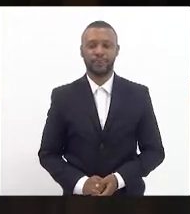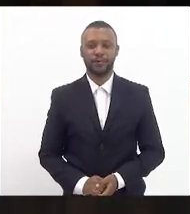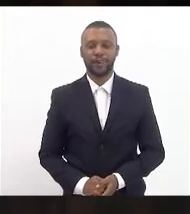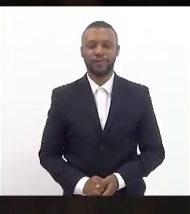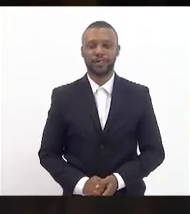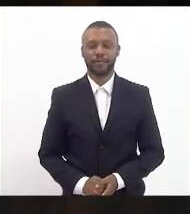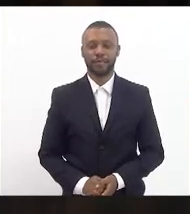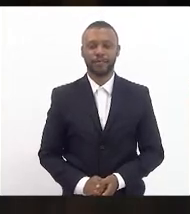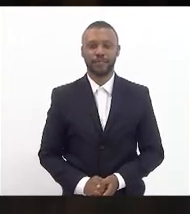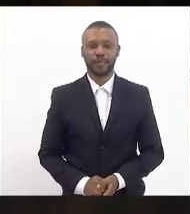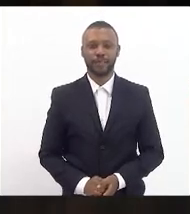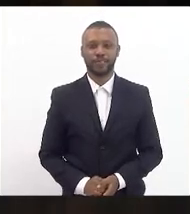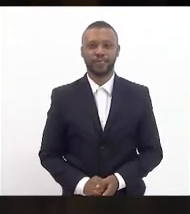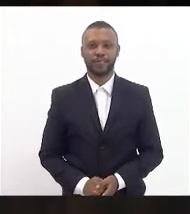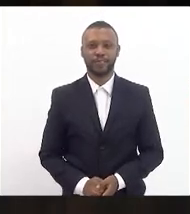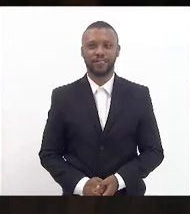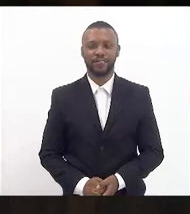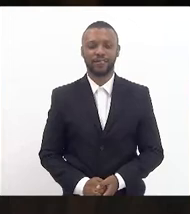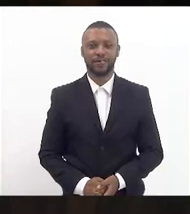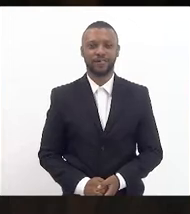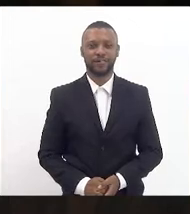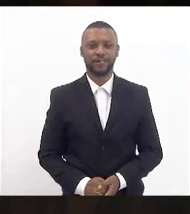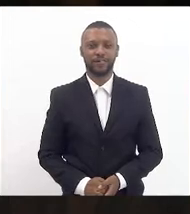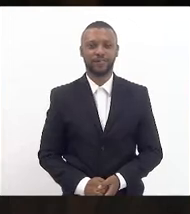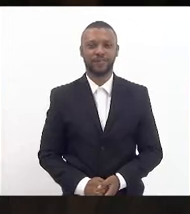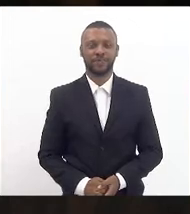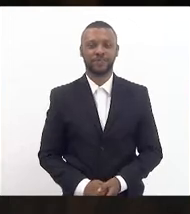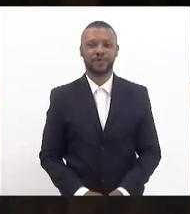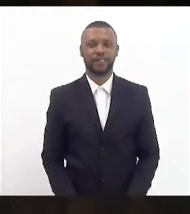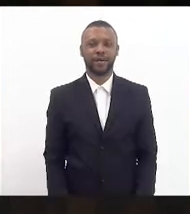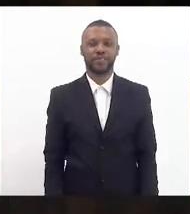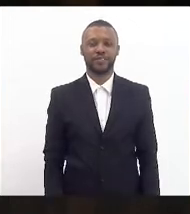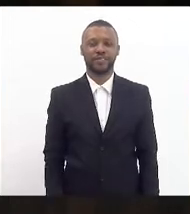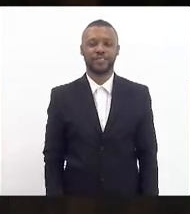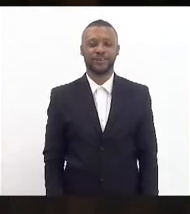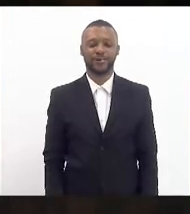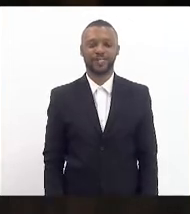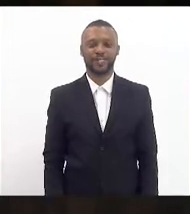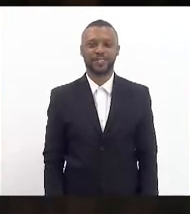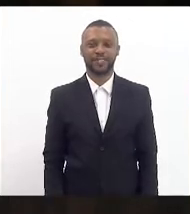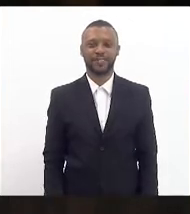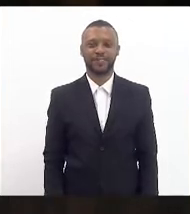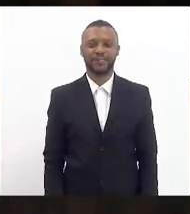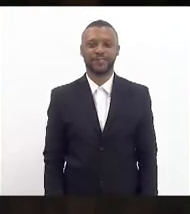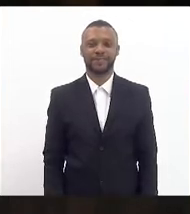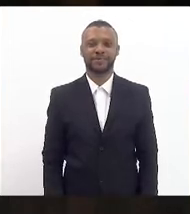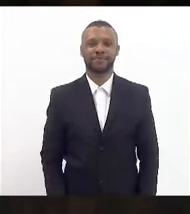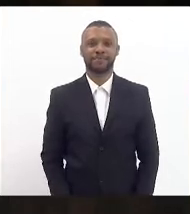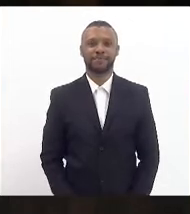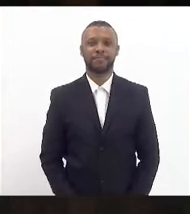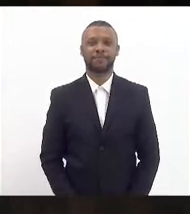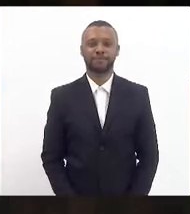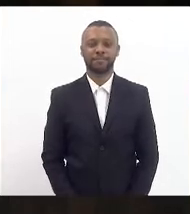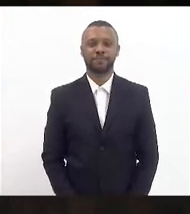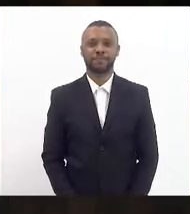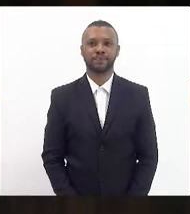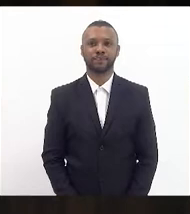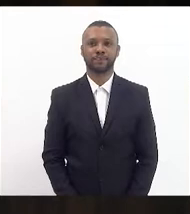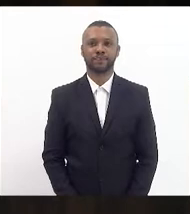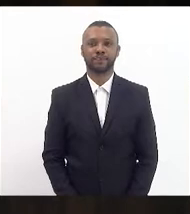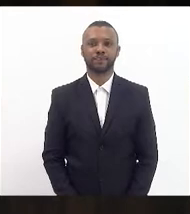deputada Dani Monteiro, deputado Daniel Librelon, deputada enfermeira Rejane,